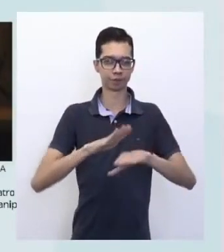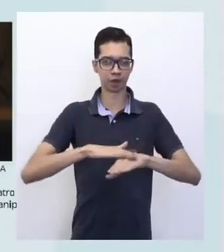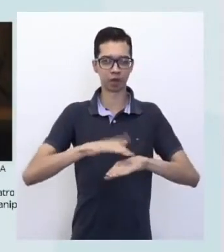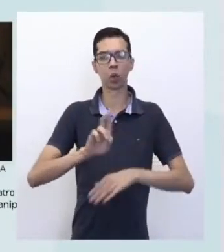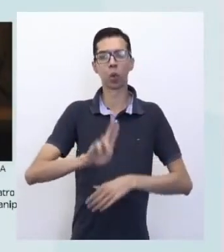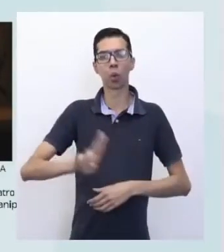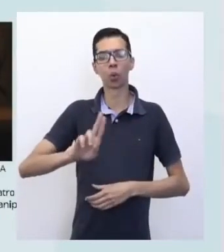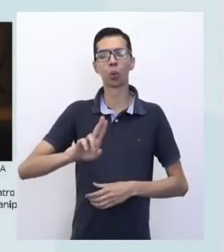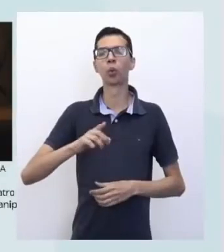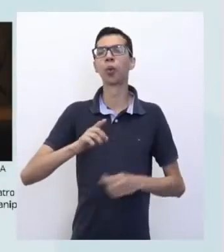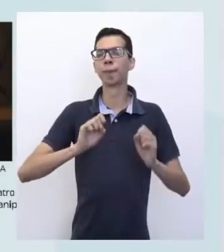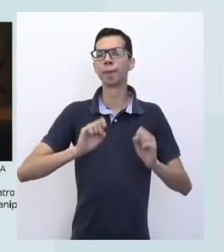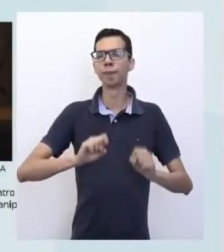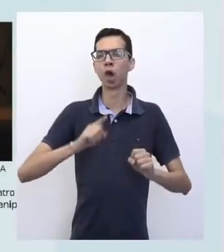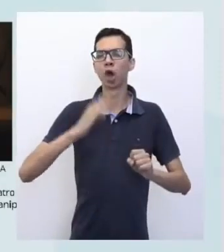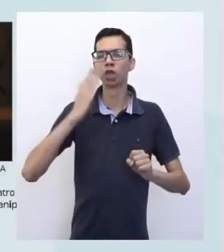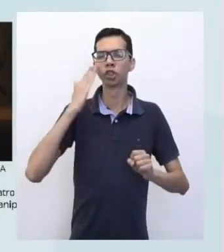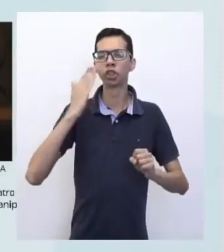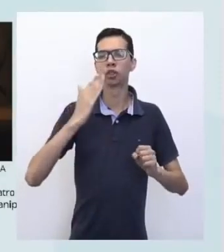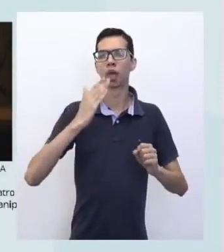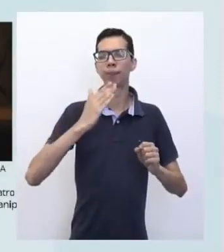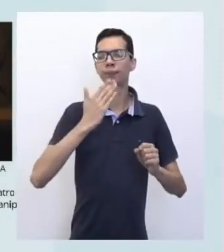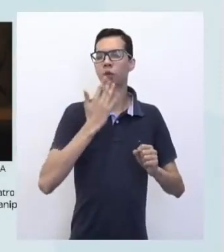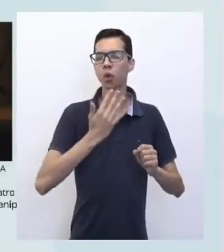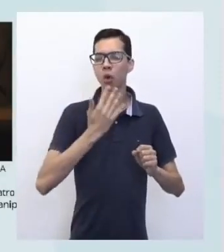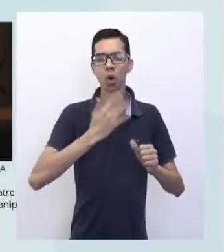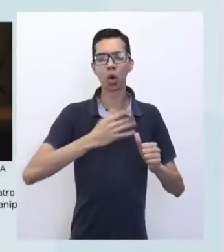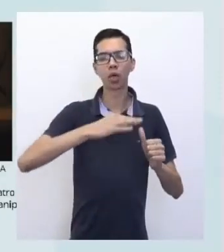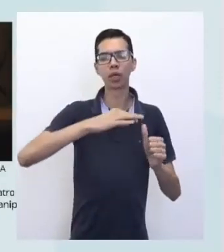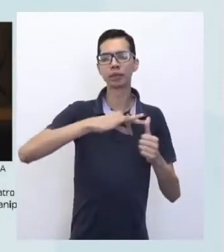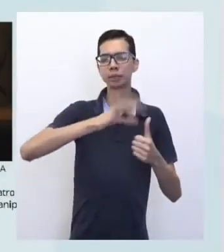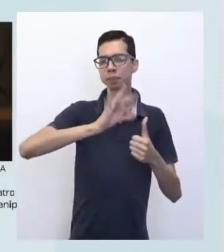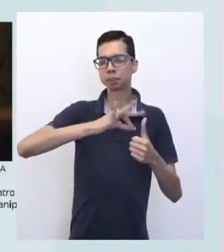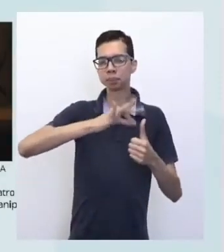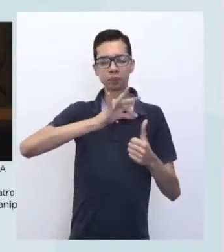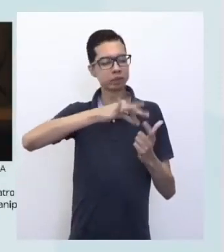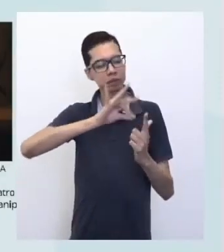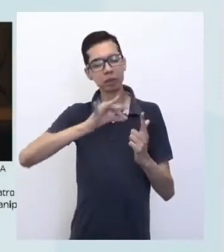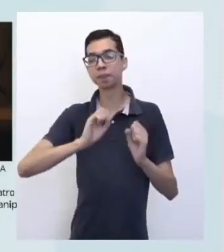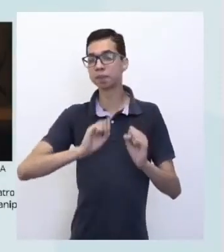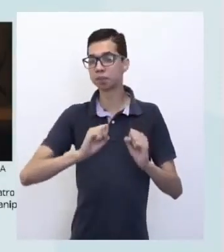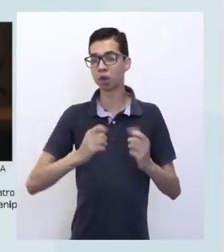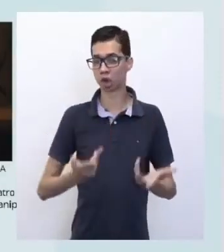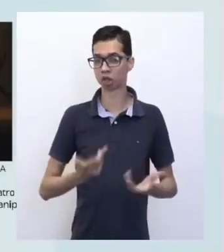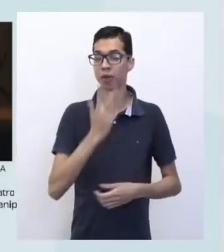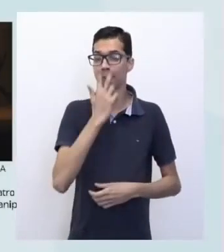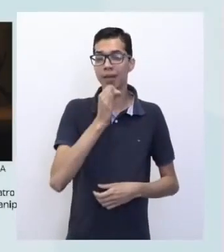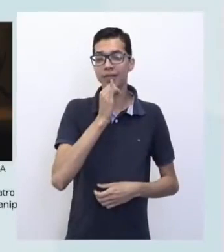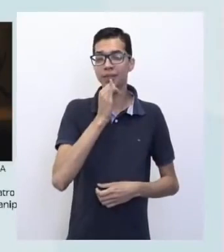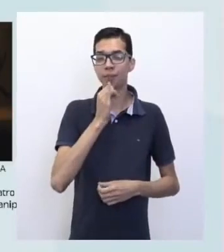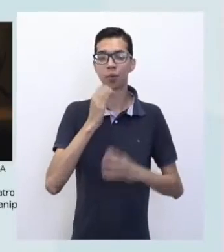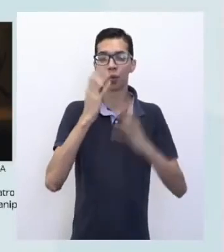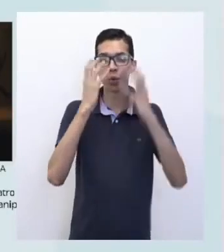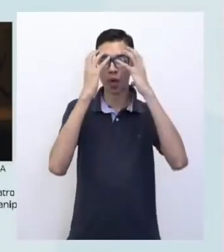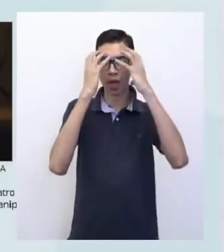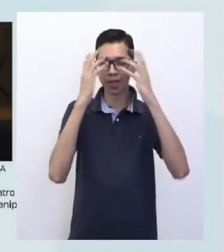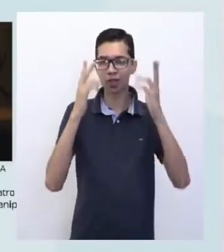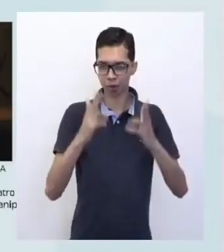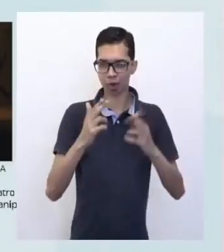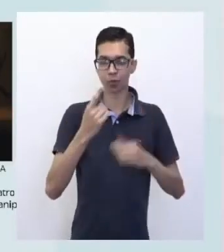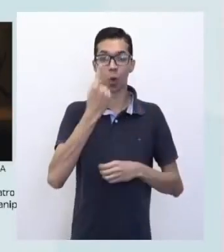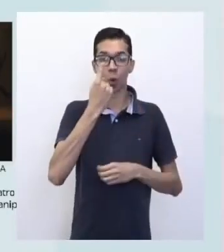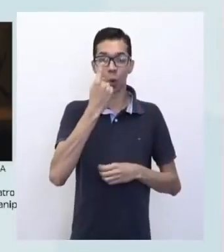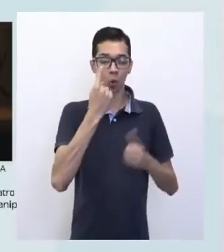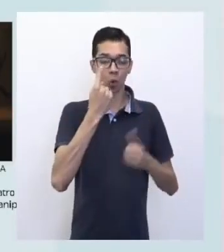dedo, guache ou caneta hidrocor, a canetinha. Pinte uma forma de carinha nos dedos, coloque os detalhes como olhos, bocas e outros